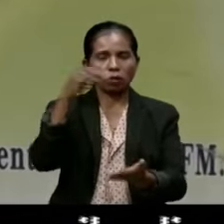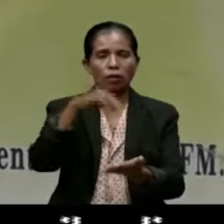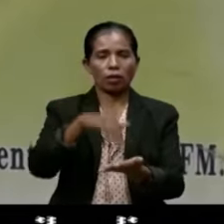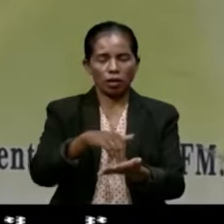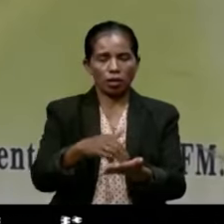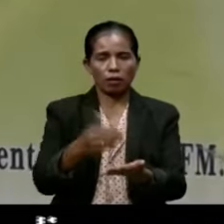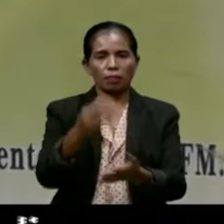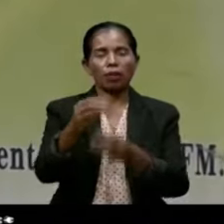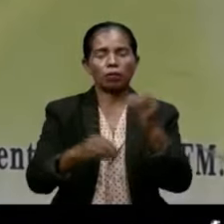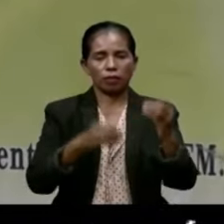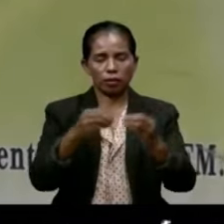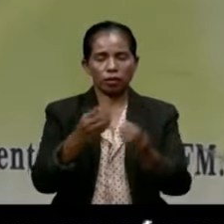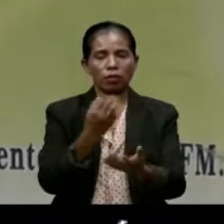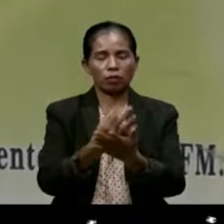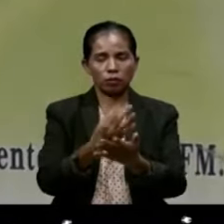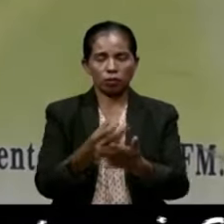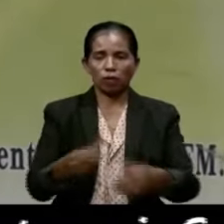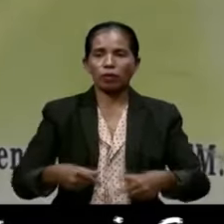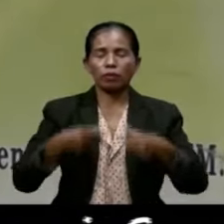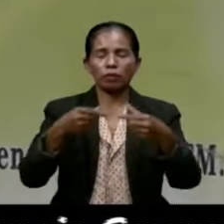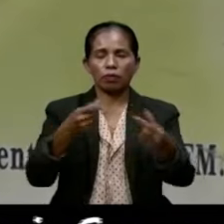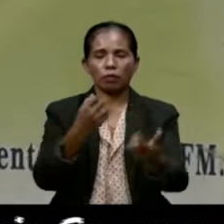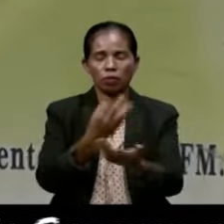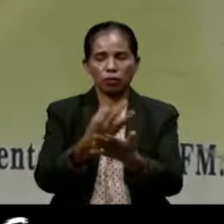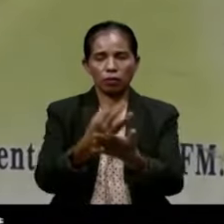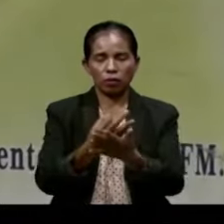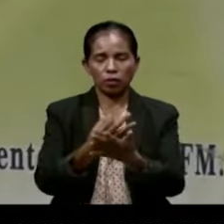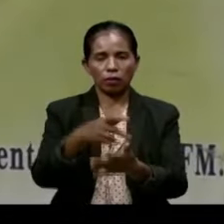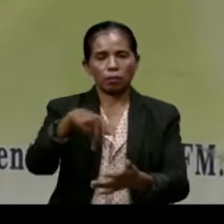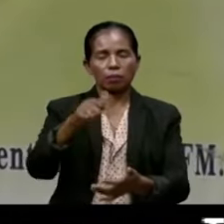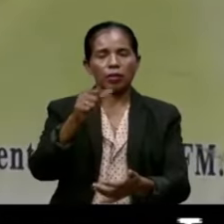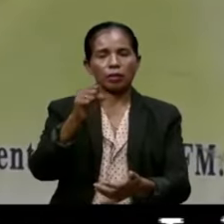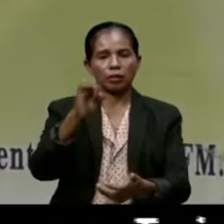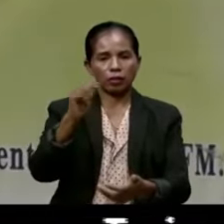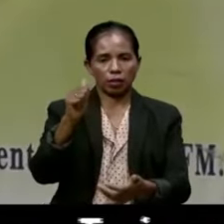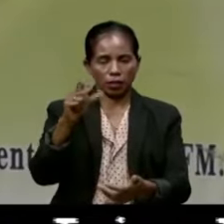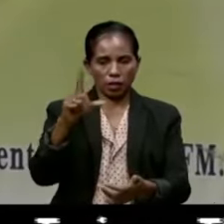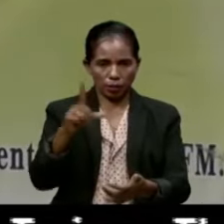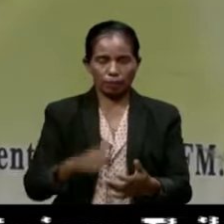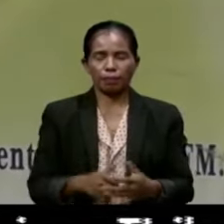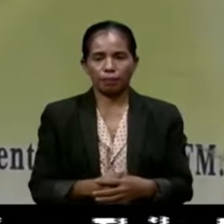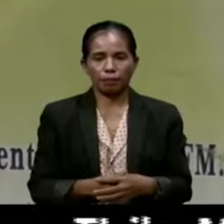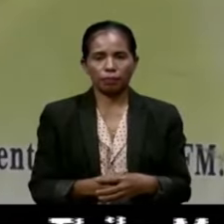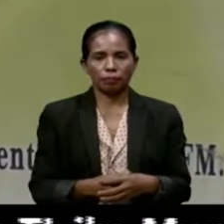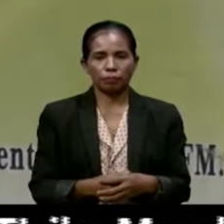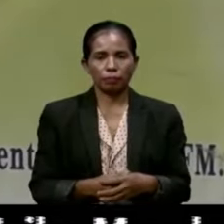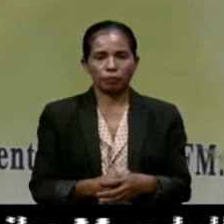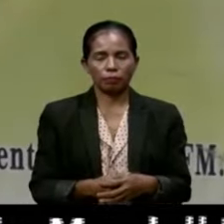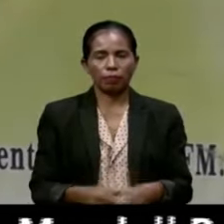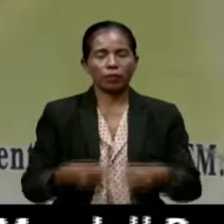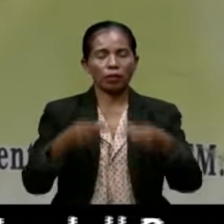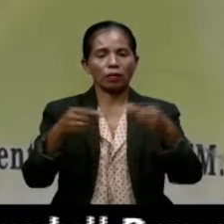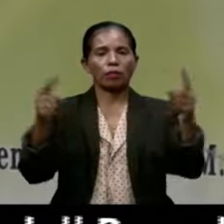tenemos por situaciones belefo subsidio parcial parcial ne significa la sala cari a tu fo